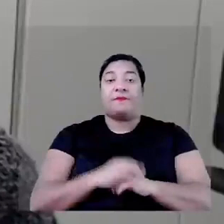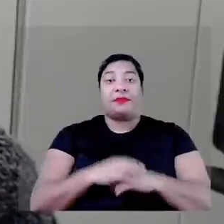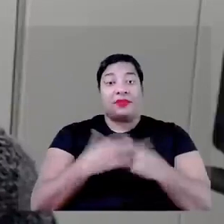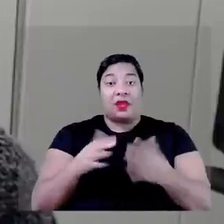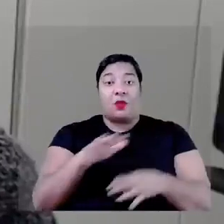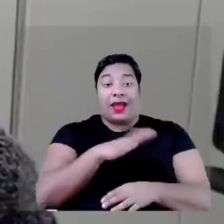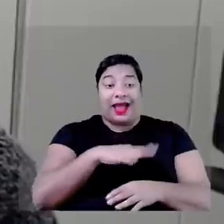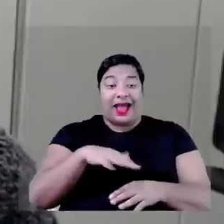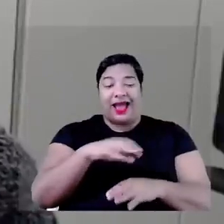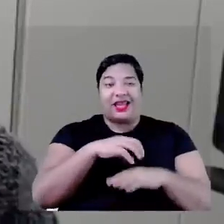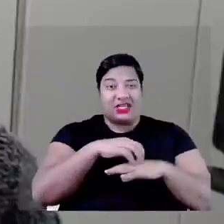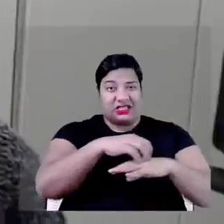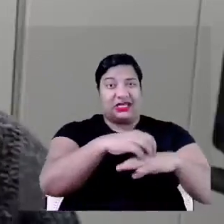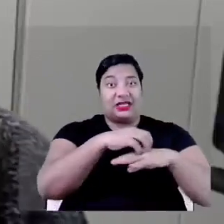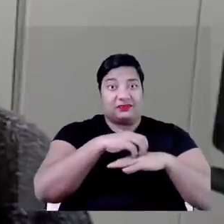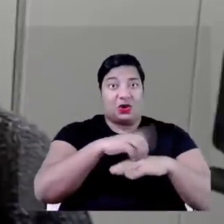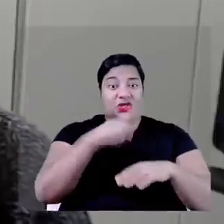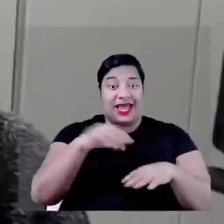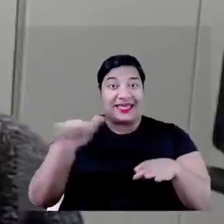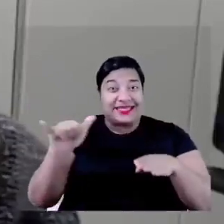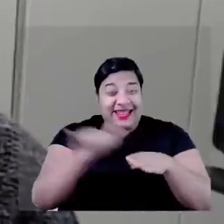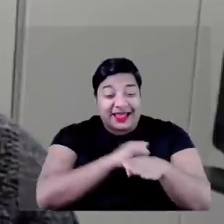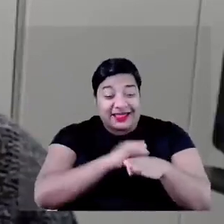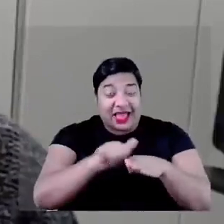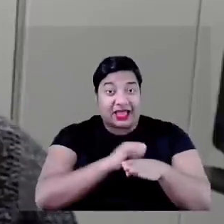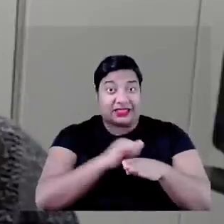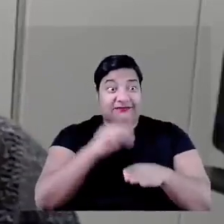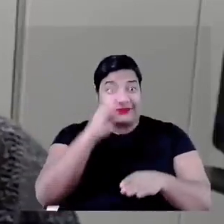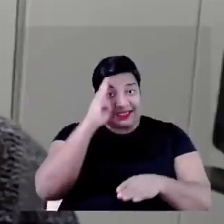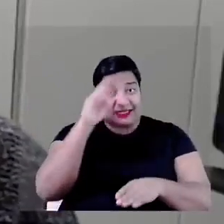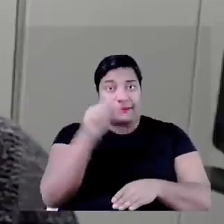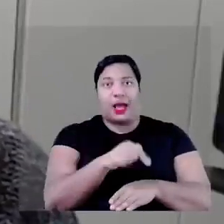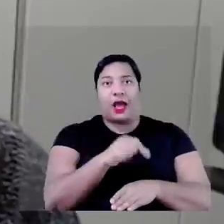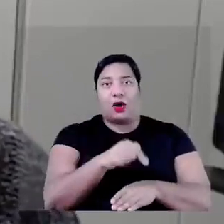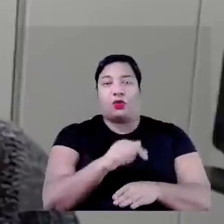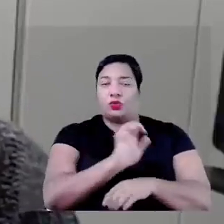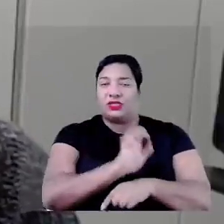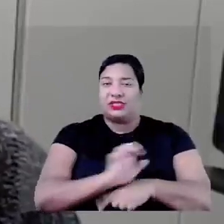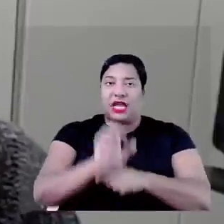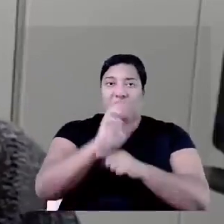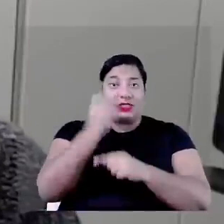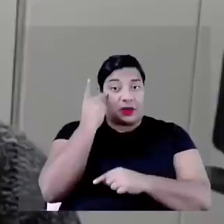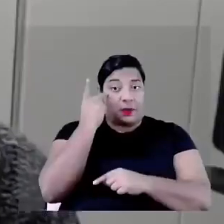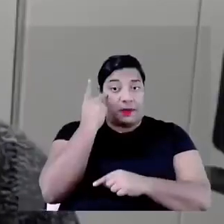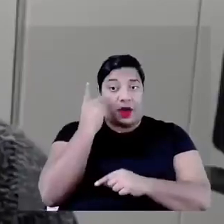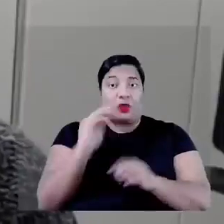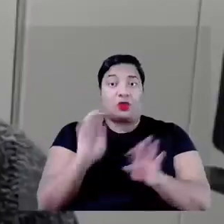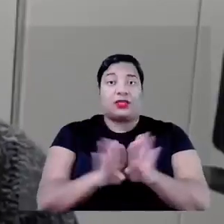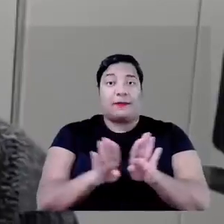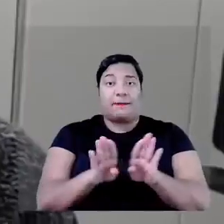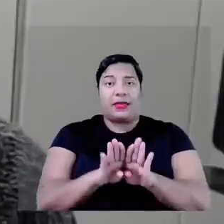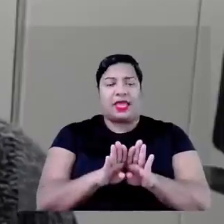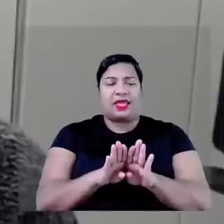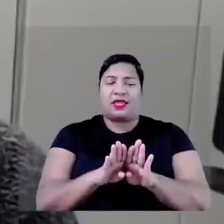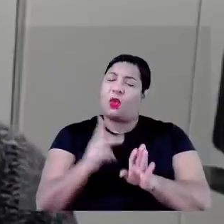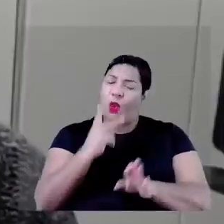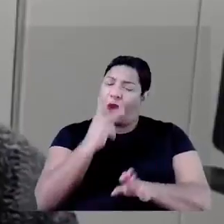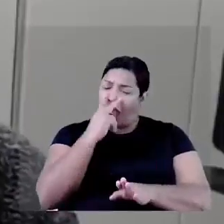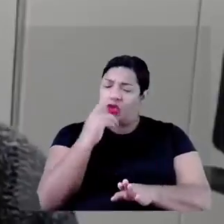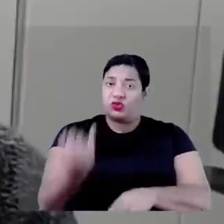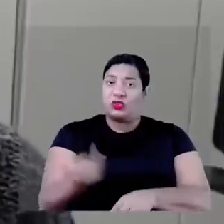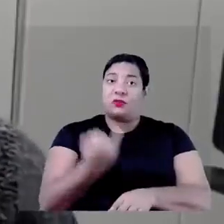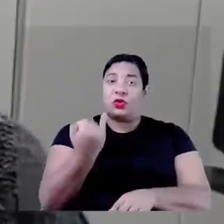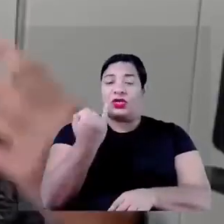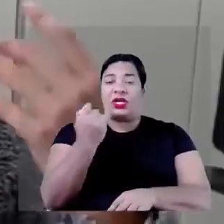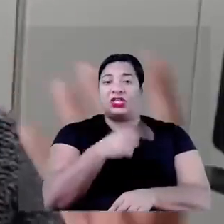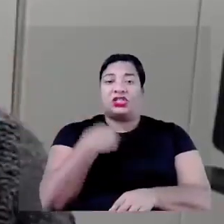faz esse recorte para o estado de São Paulo, e eu acredito que uma forma interessante da gente trabalhar isso, enquanto